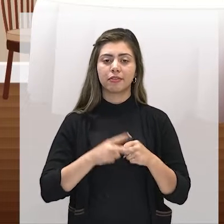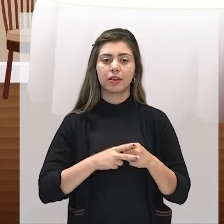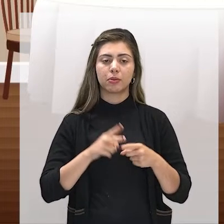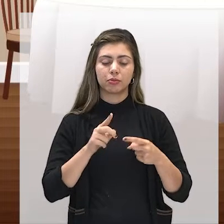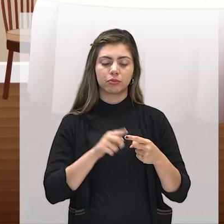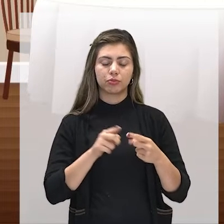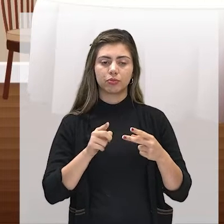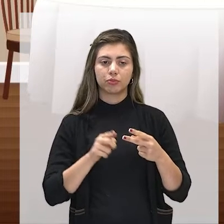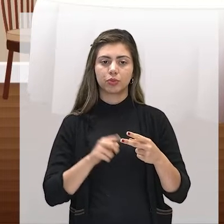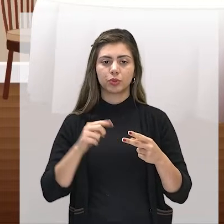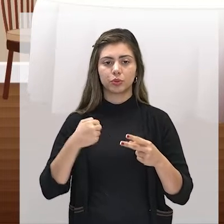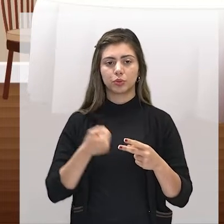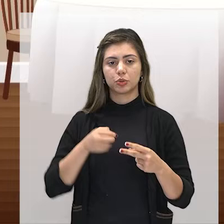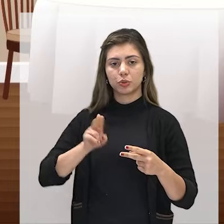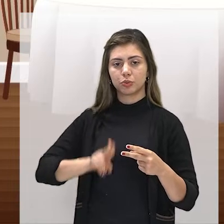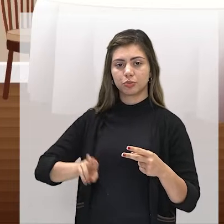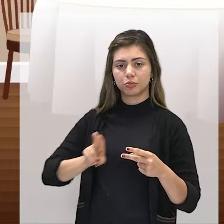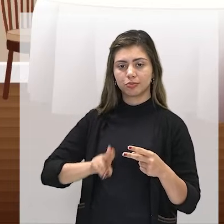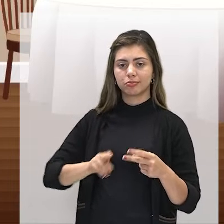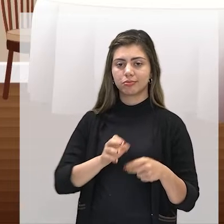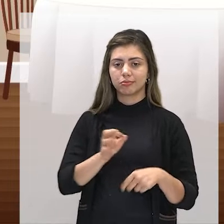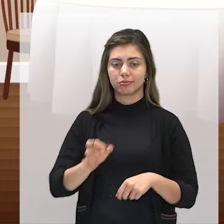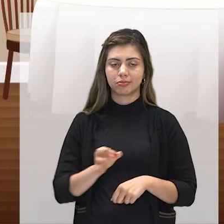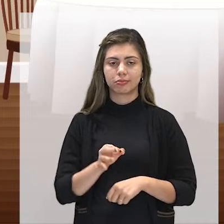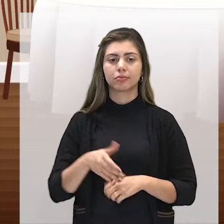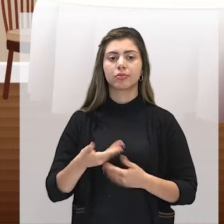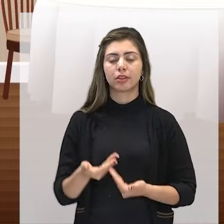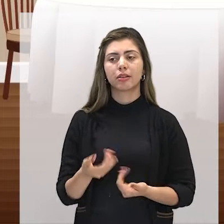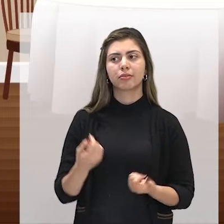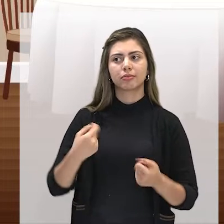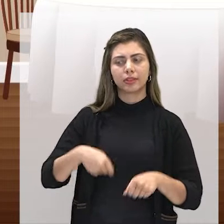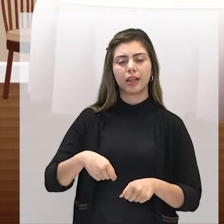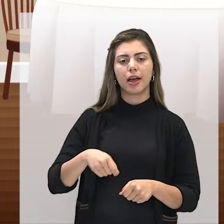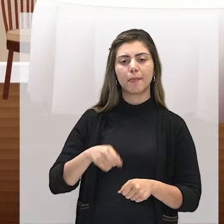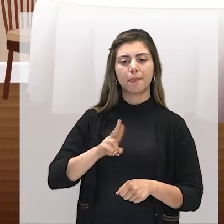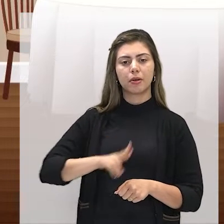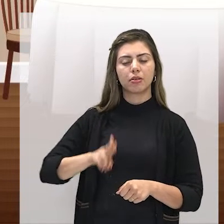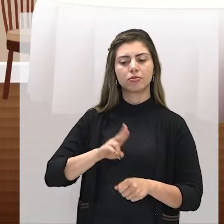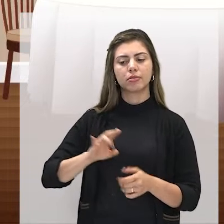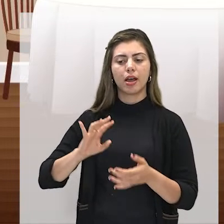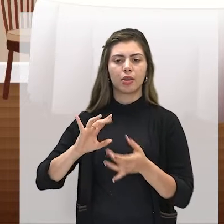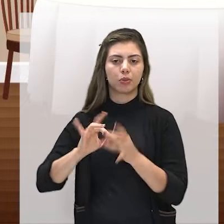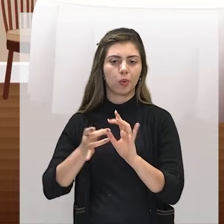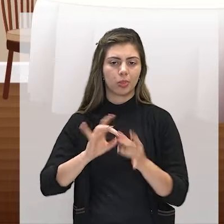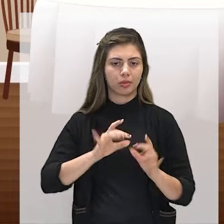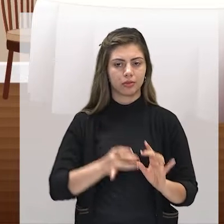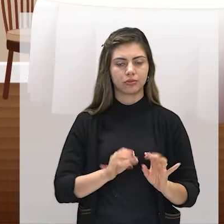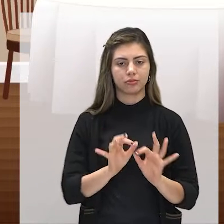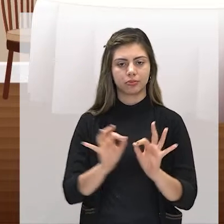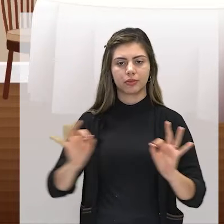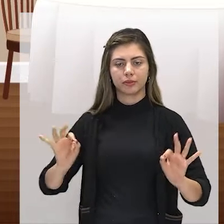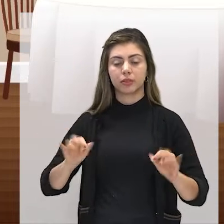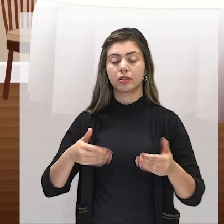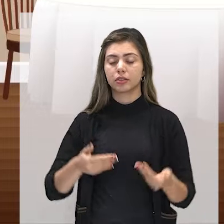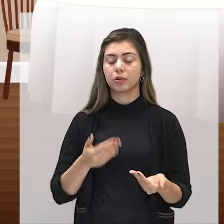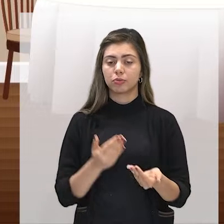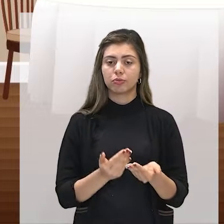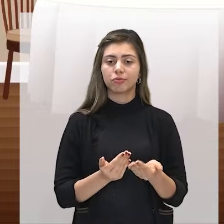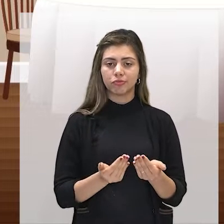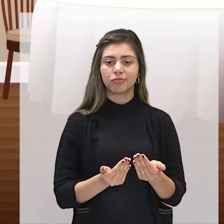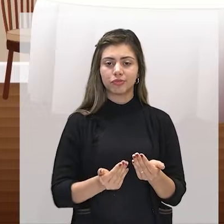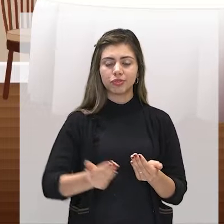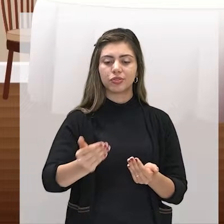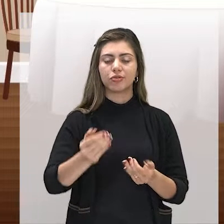utilizamos bastante na língua inglesa e eles têm situações de uso bem específicas. Conforme nós vamos ver ao longo da aula, ao longo de